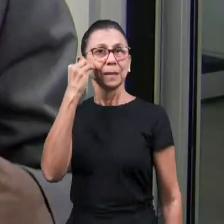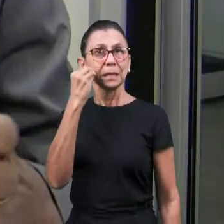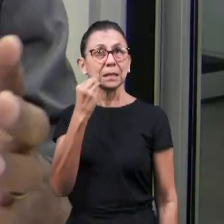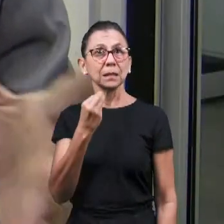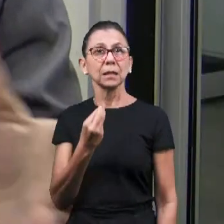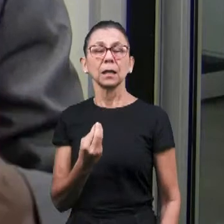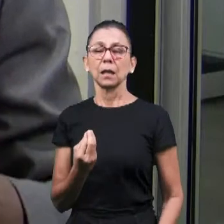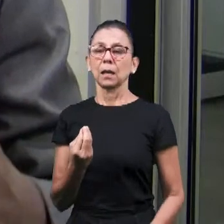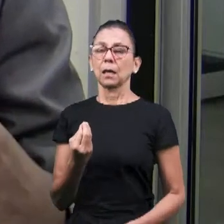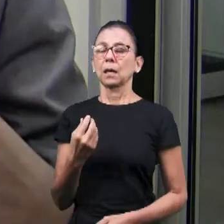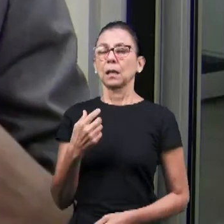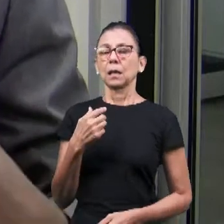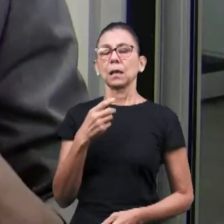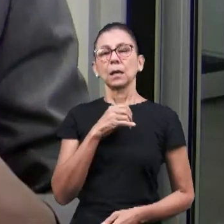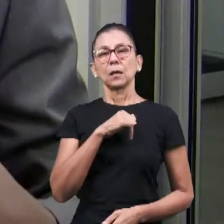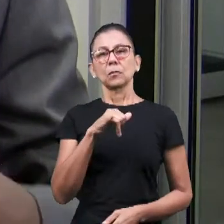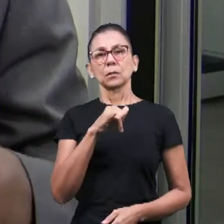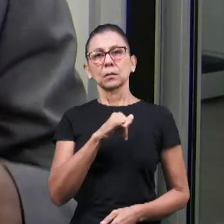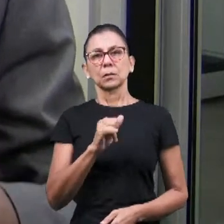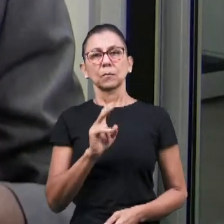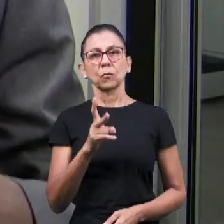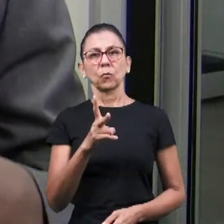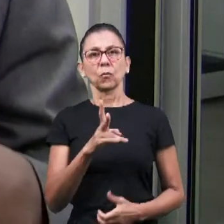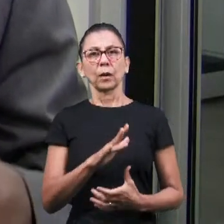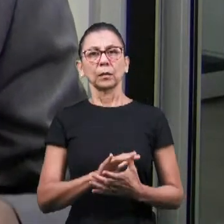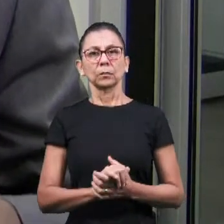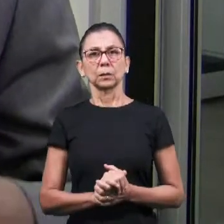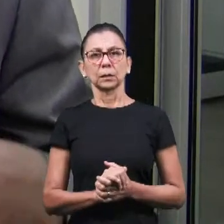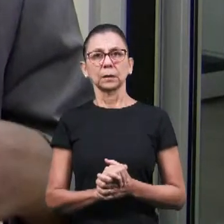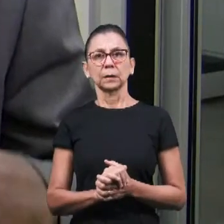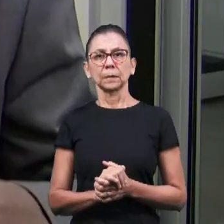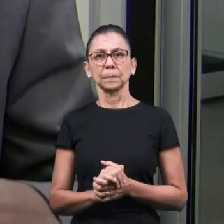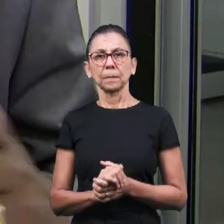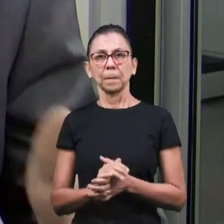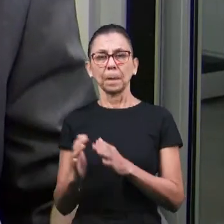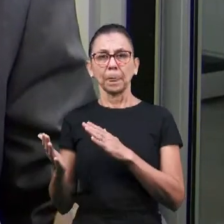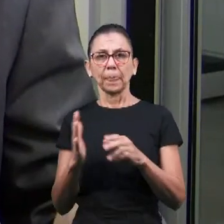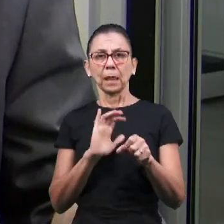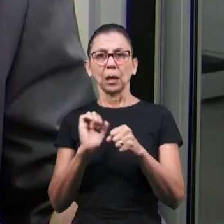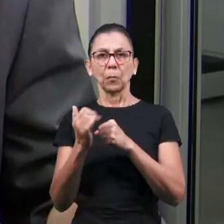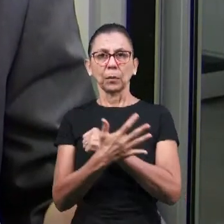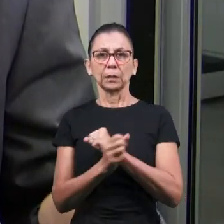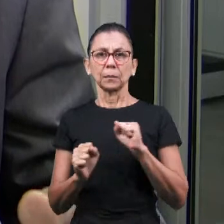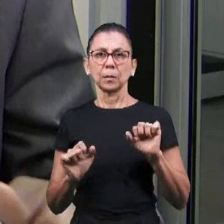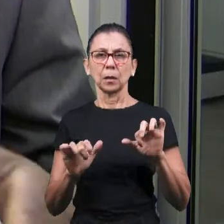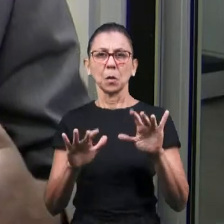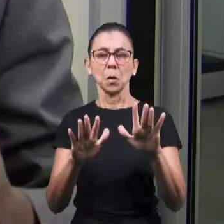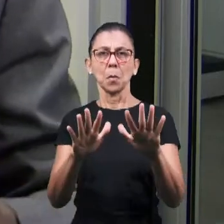dizer que essa pandemia, ela afetou muito mais o psicológico, o sentimental, do que o físico.